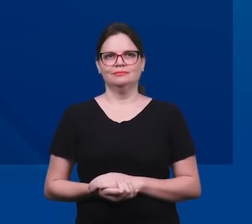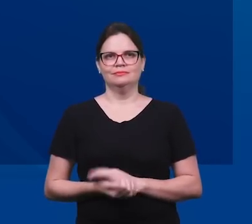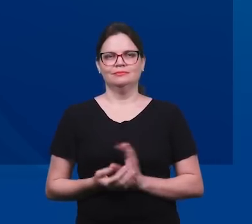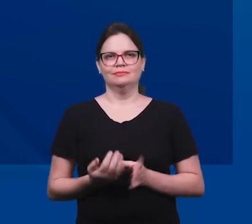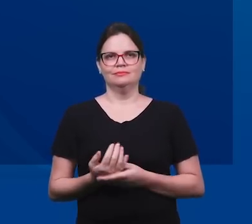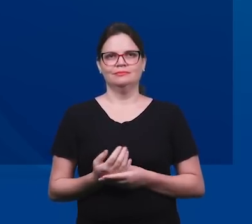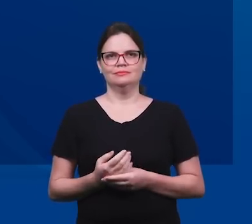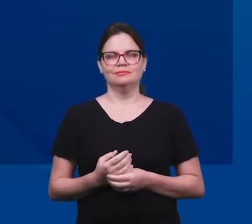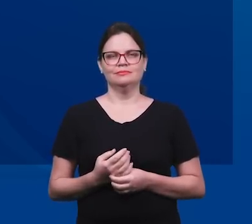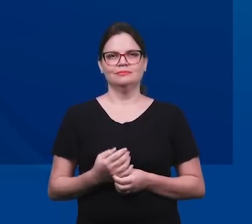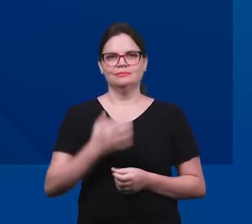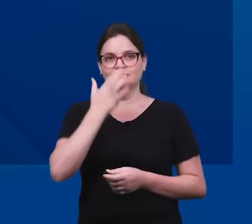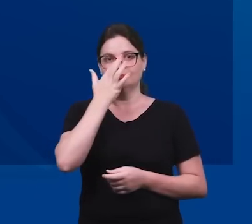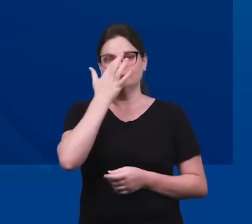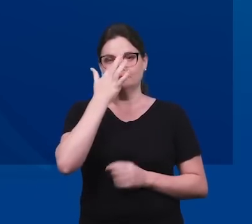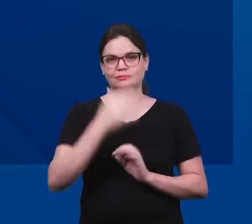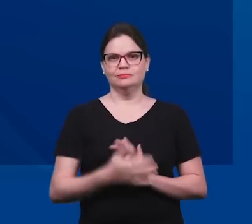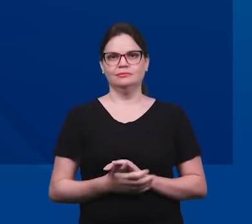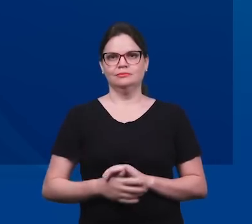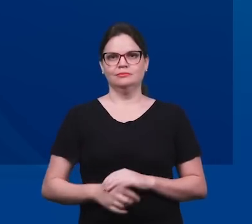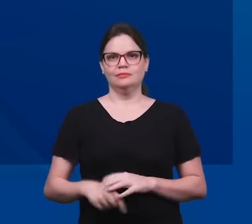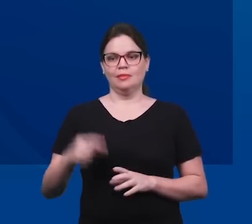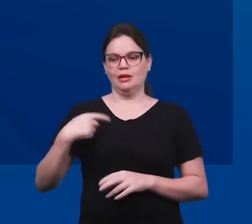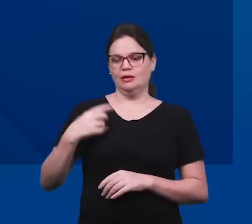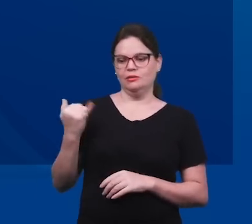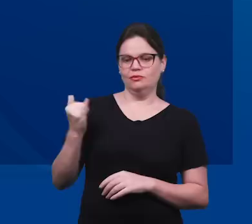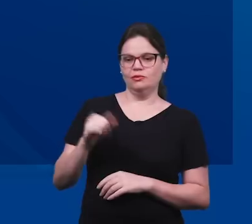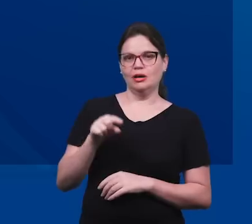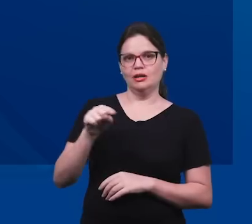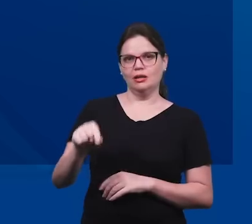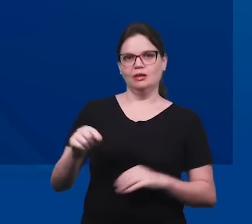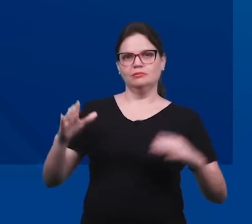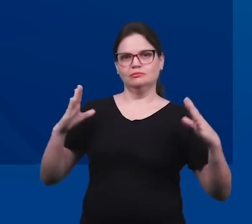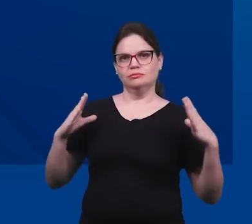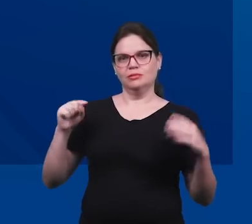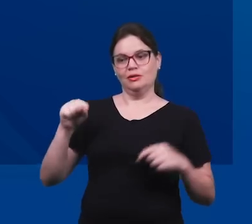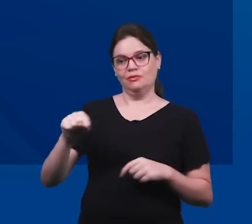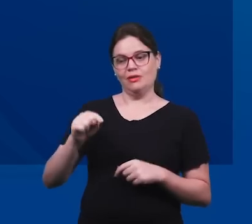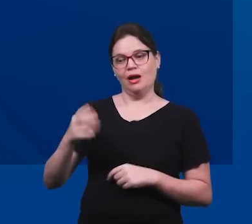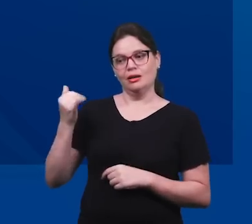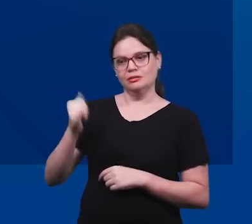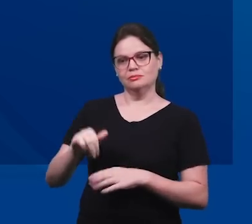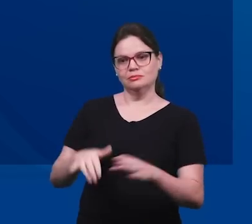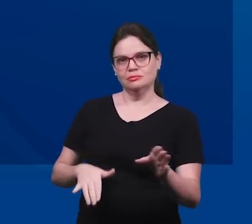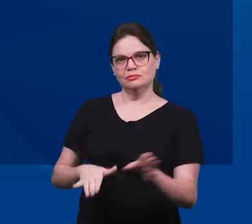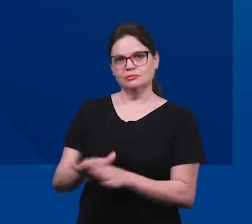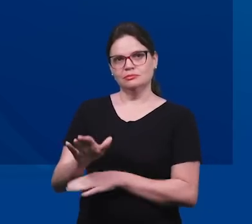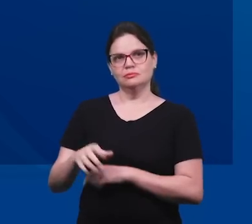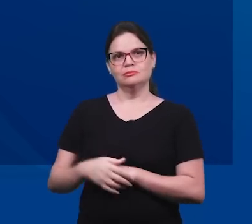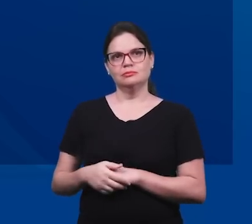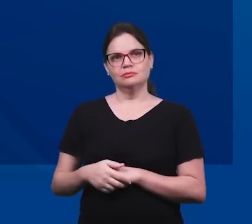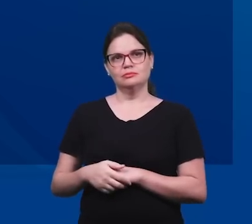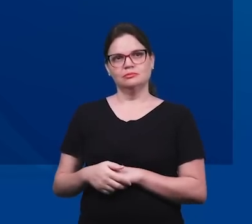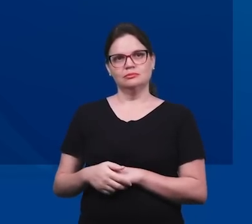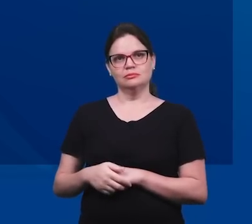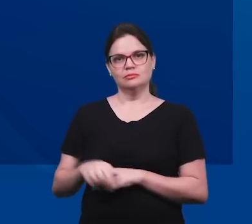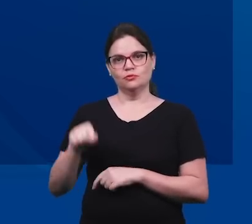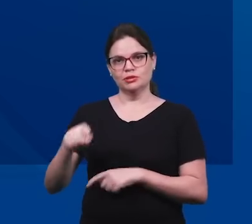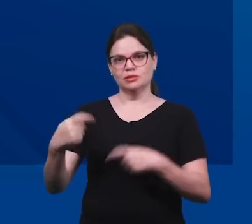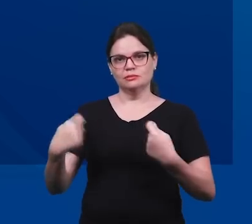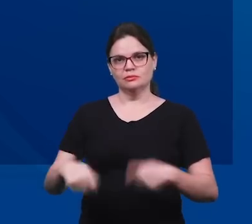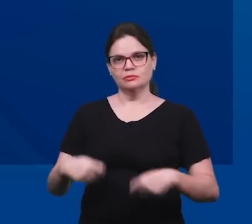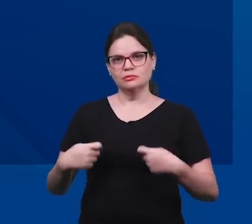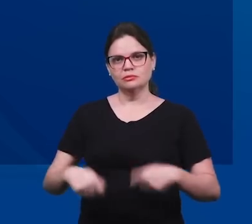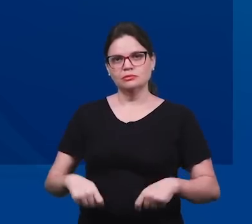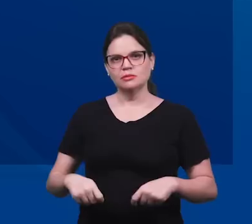E o anjo da igreja que está em Filadélfia escreve: isso diz que é santo, que é verdadeiro